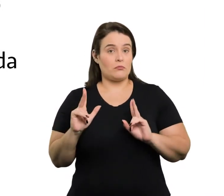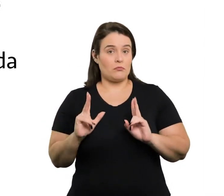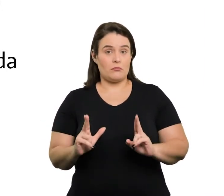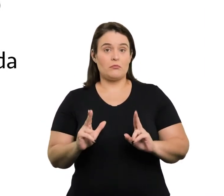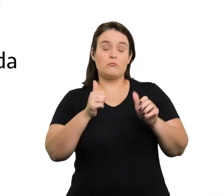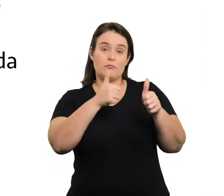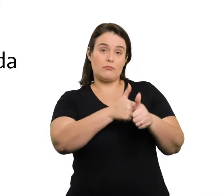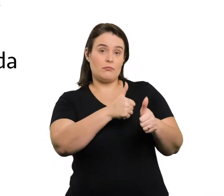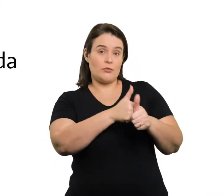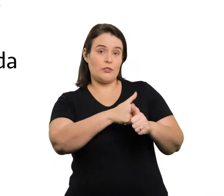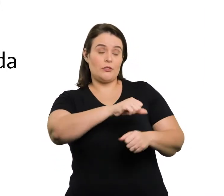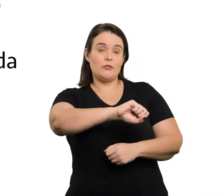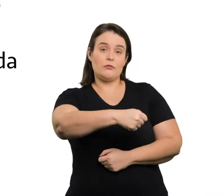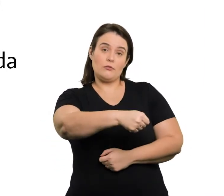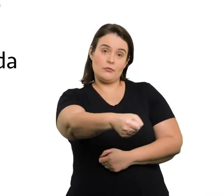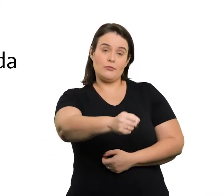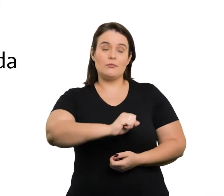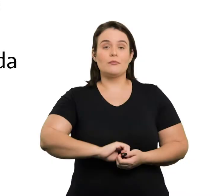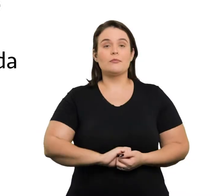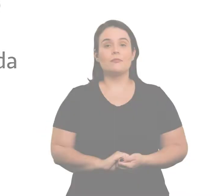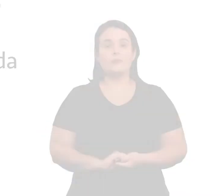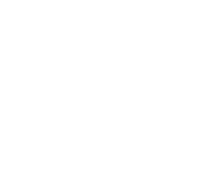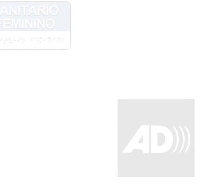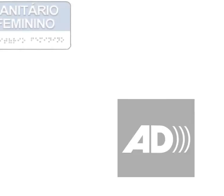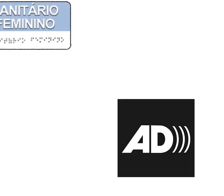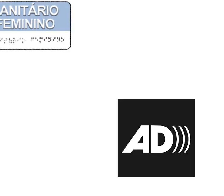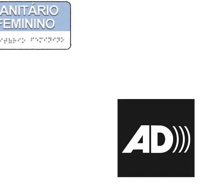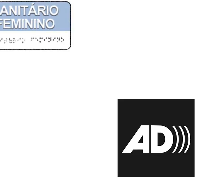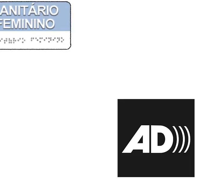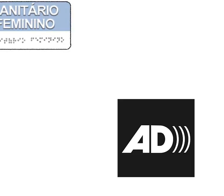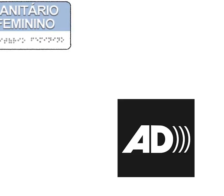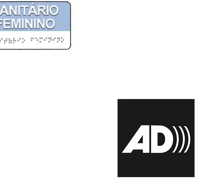sinalização tátil, no mesmo lado da maçaneta.